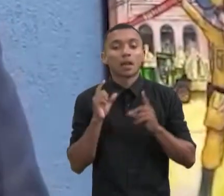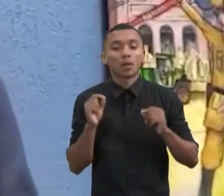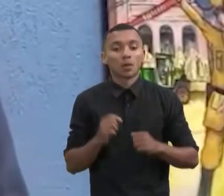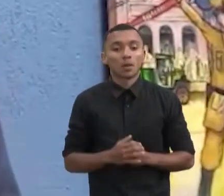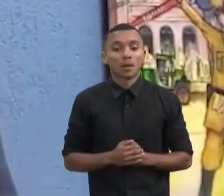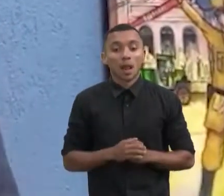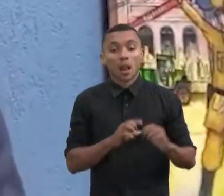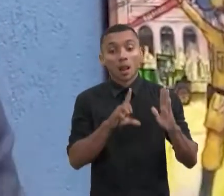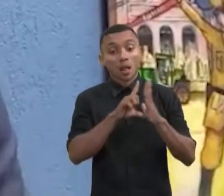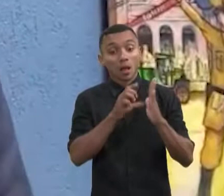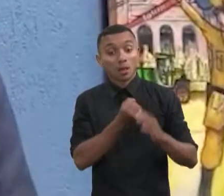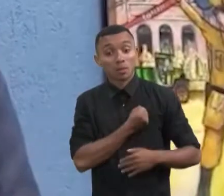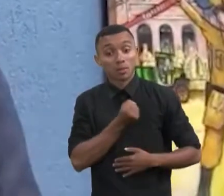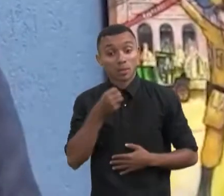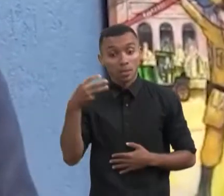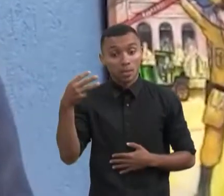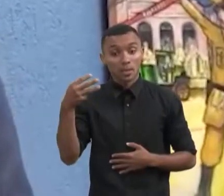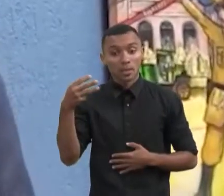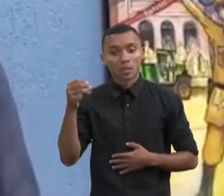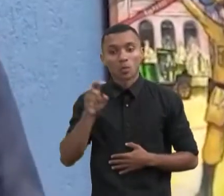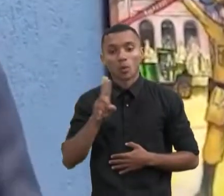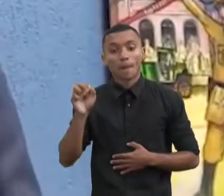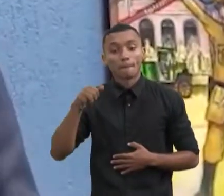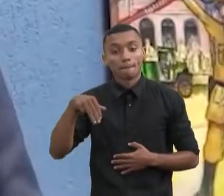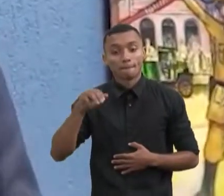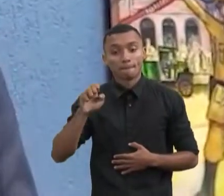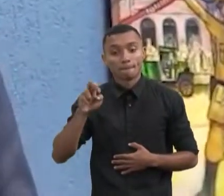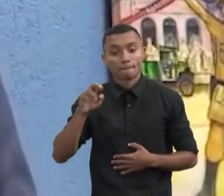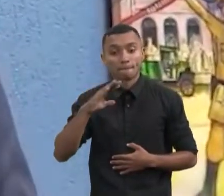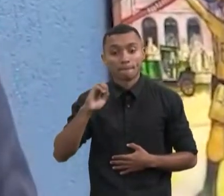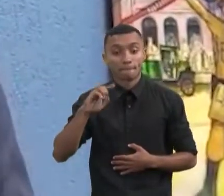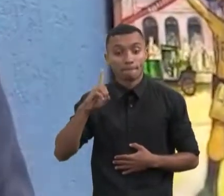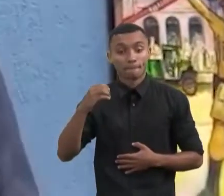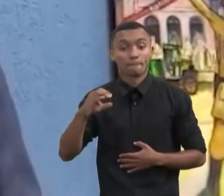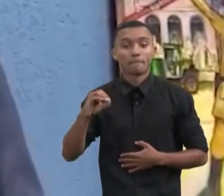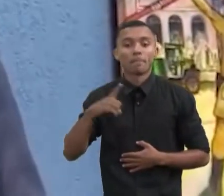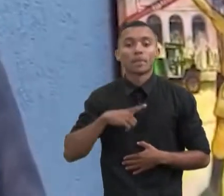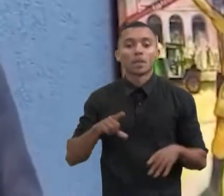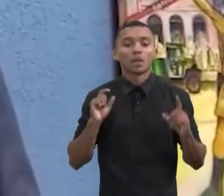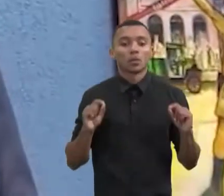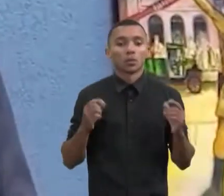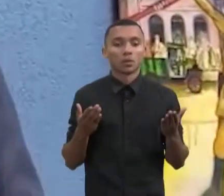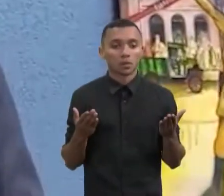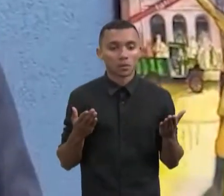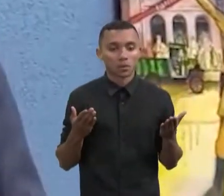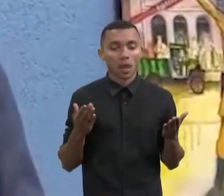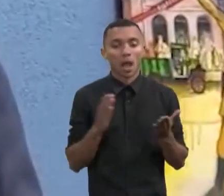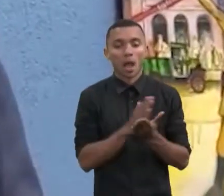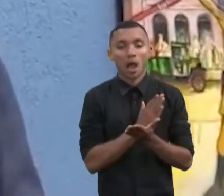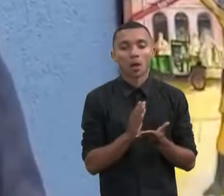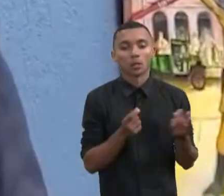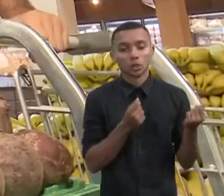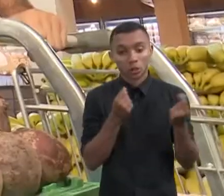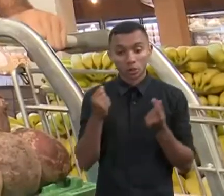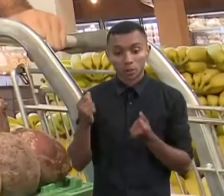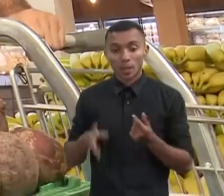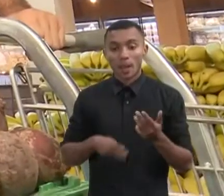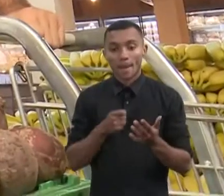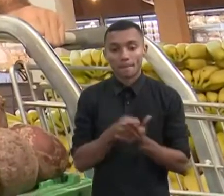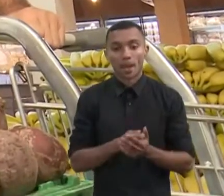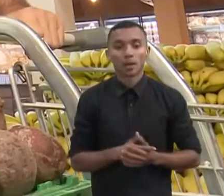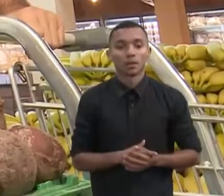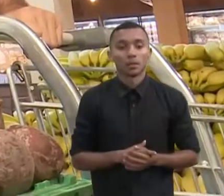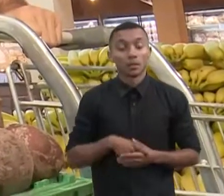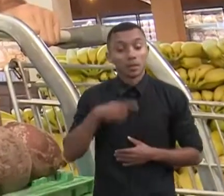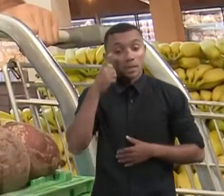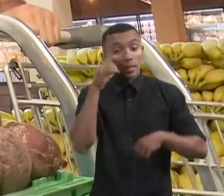terceira loja do Mercadão, que é uma loja de desconto, onde tem uma diferença significativa de preço para os consumidores. Uma das